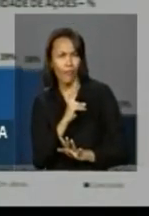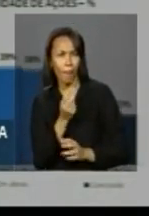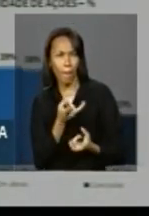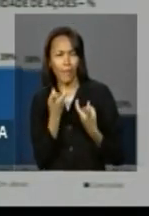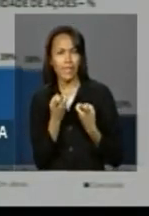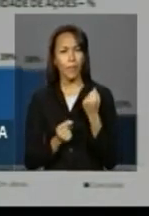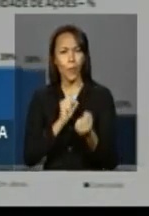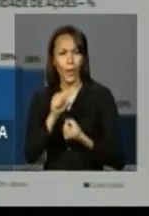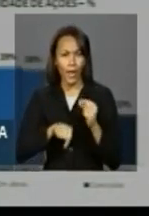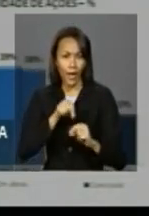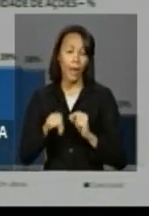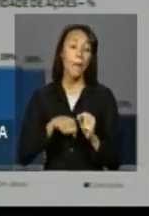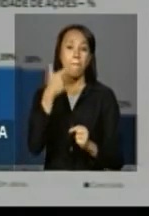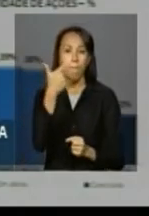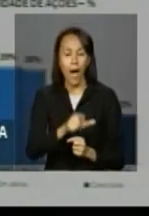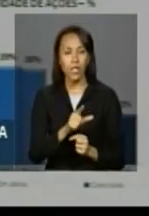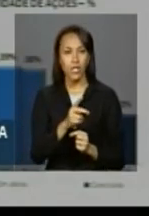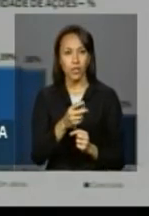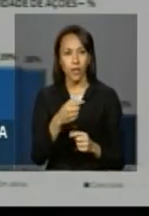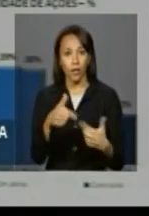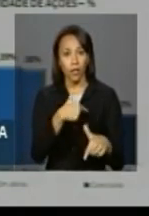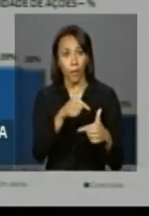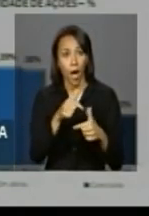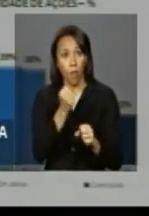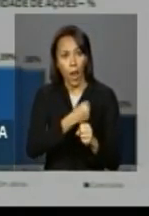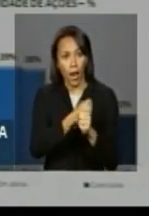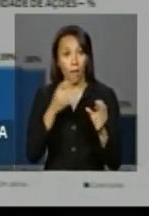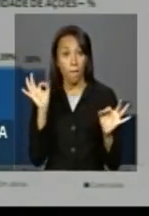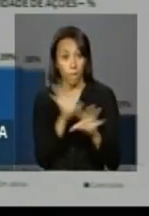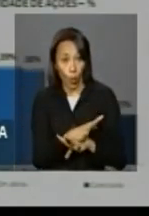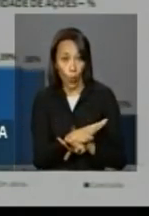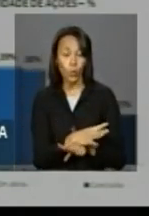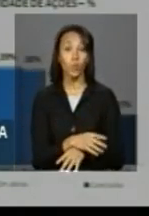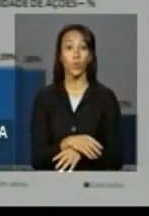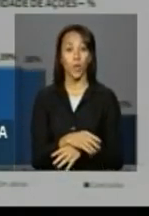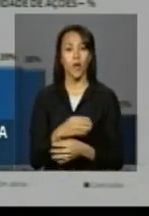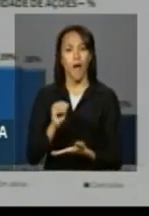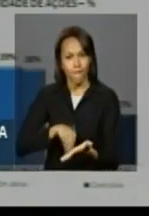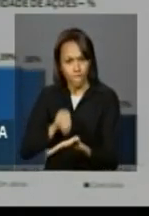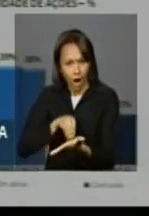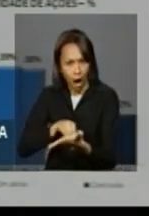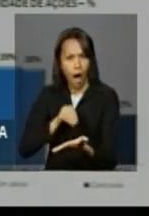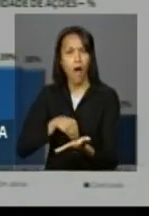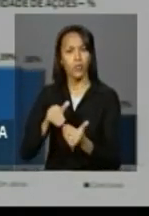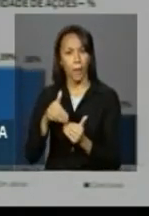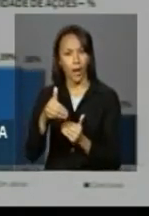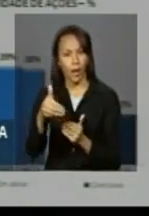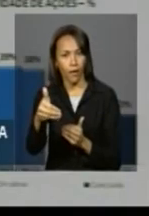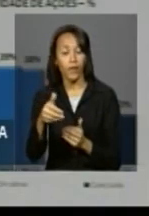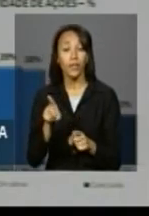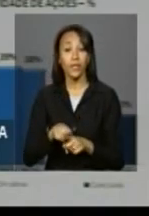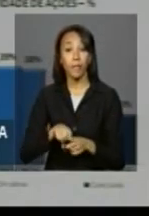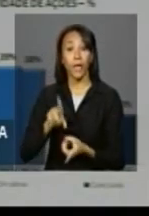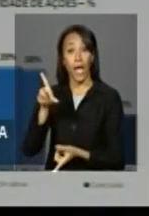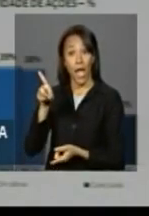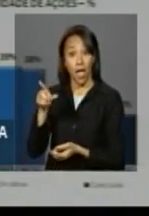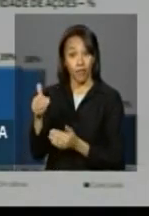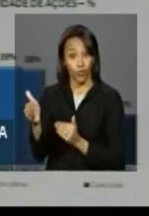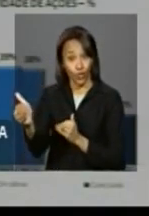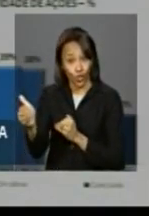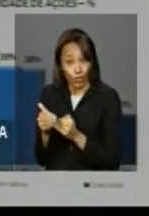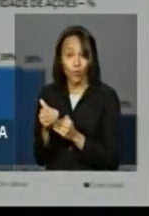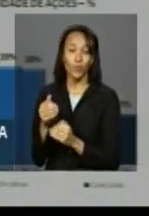de maior número de obras concluídas, maior número de ações em obras e redução do número